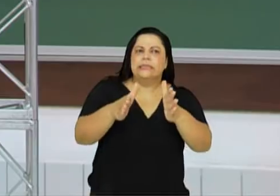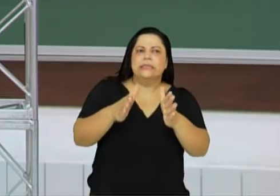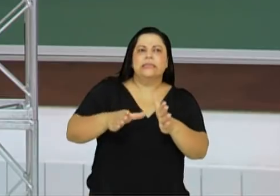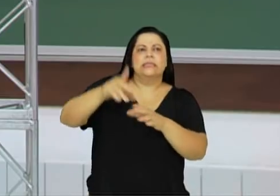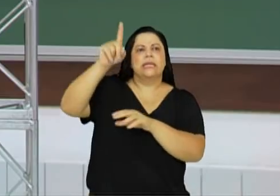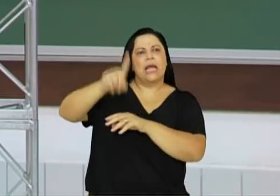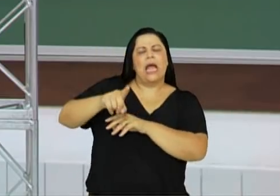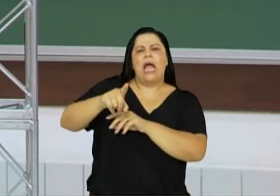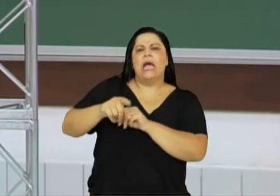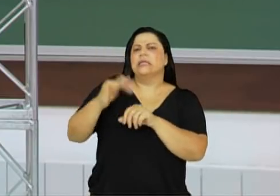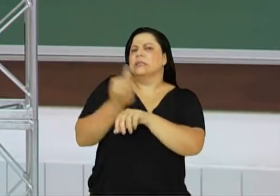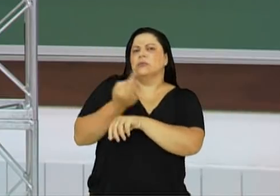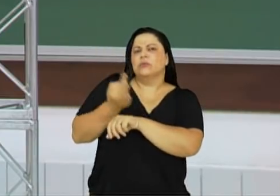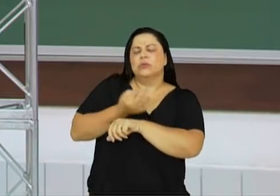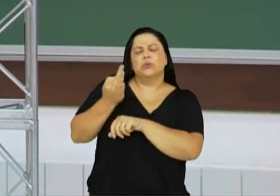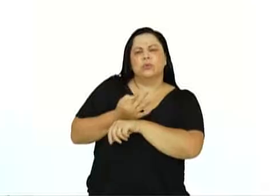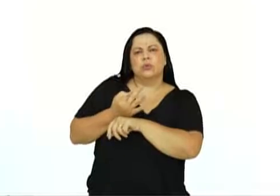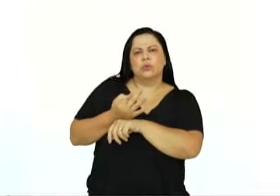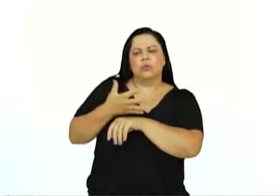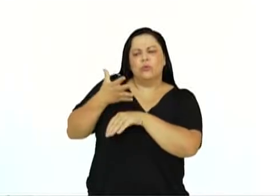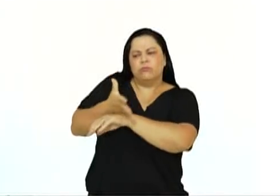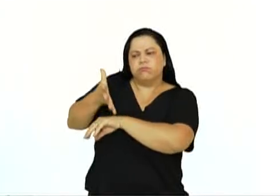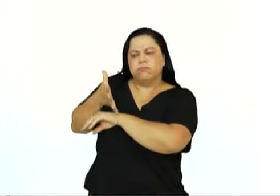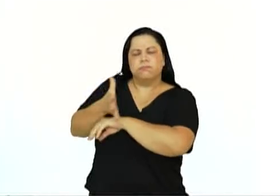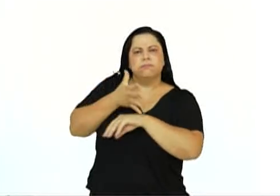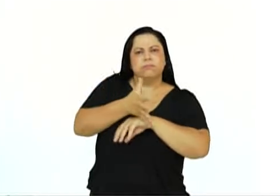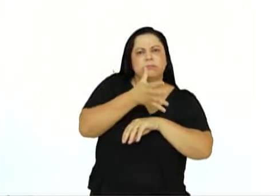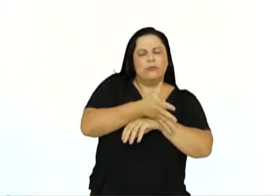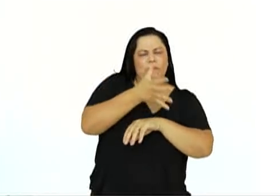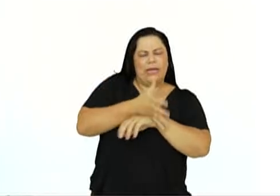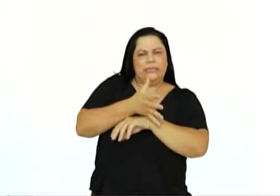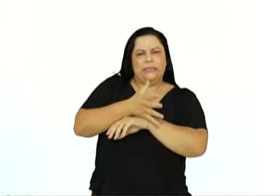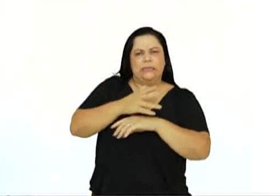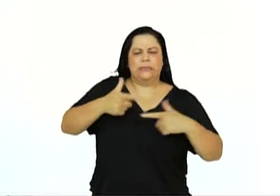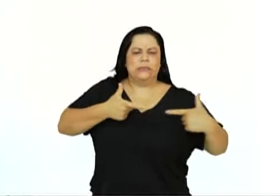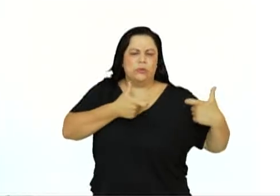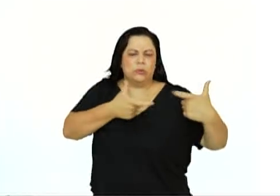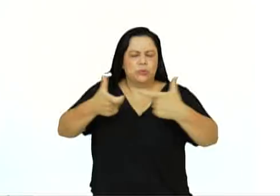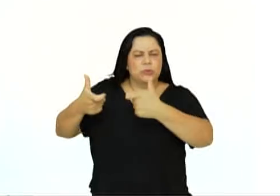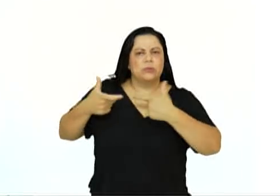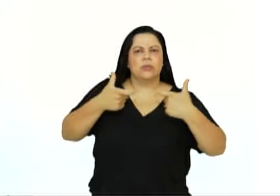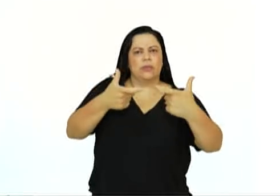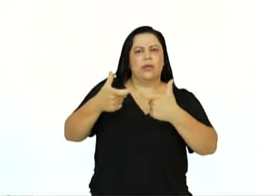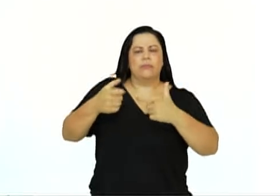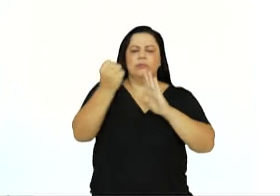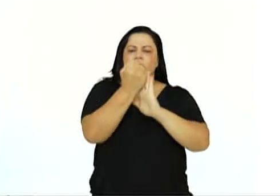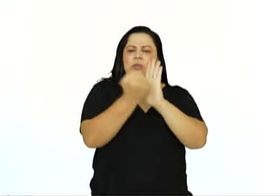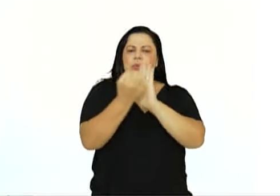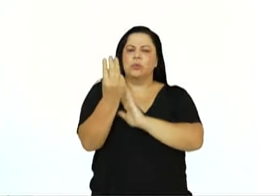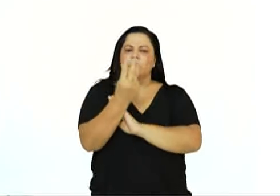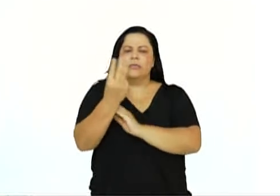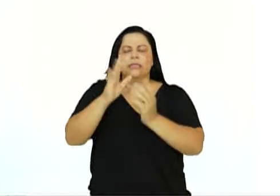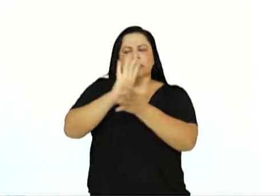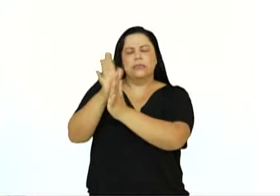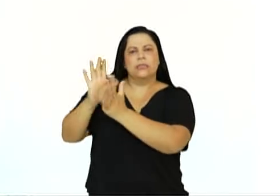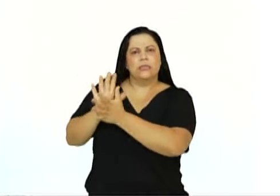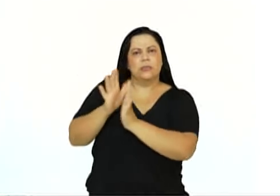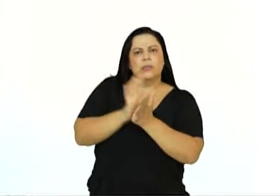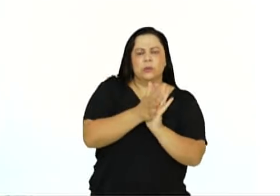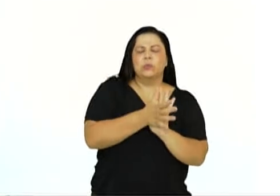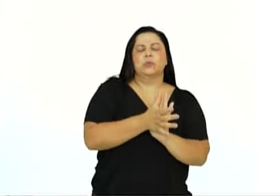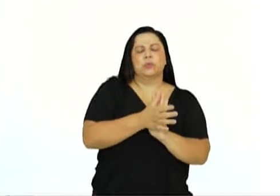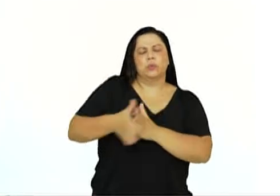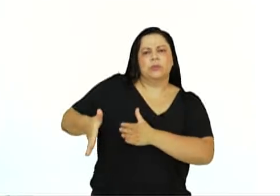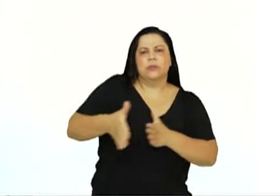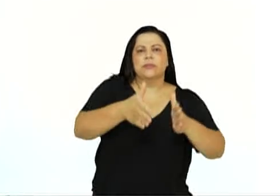elas não resistiram às invasões bárbaras a partir do século III, que destruíam as estradas para evitar o deslocamento militar,